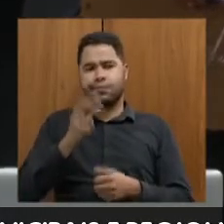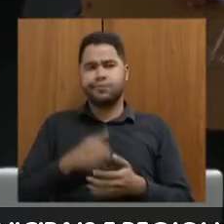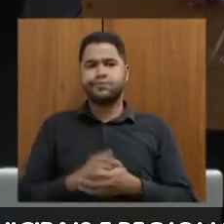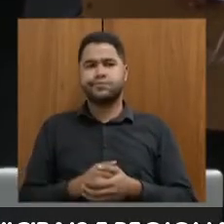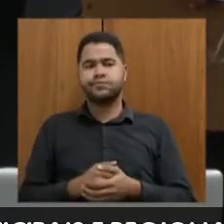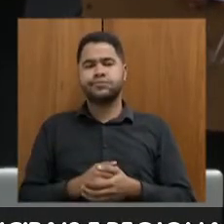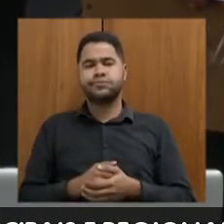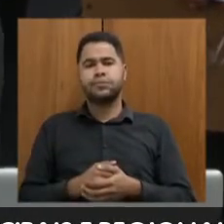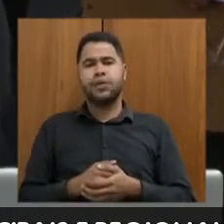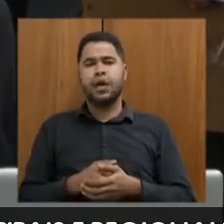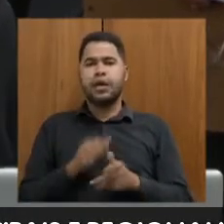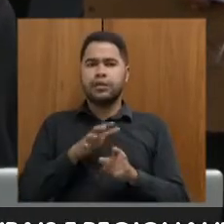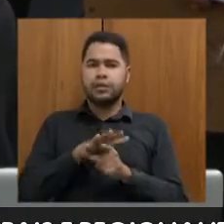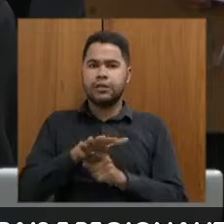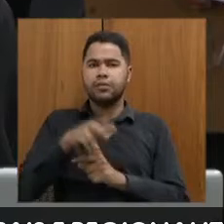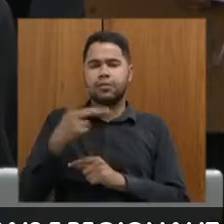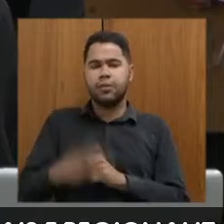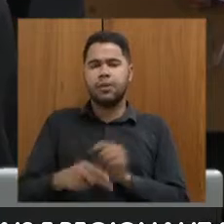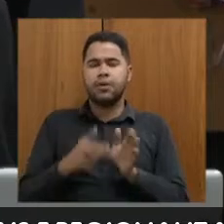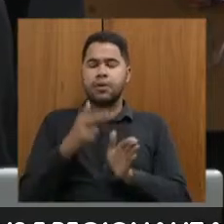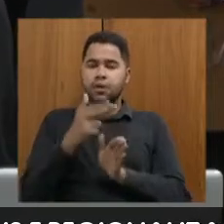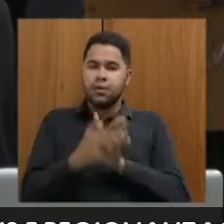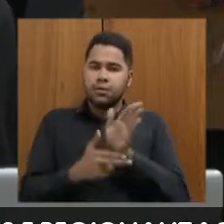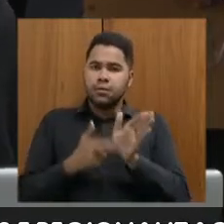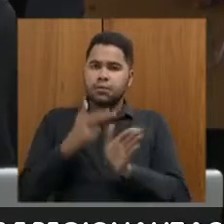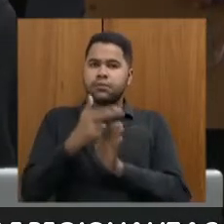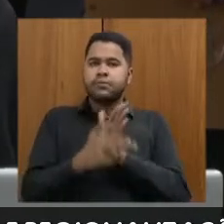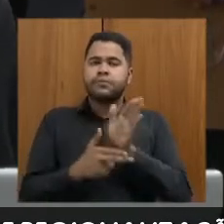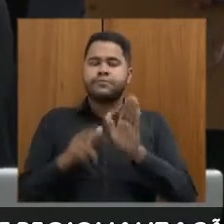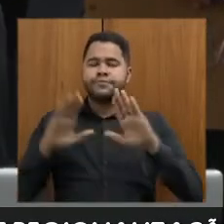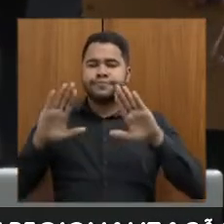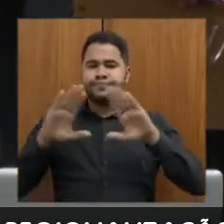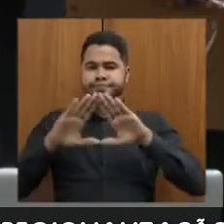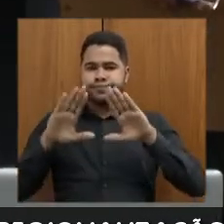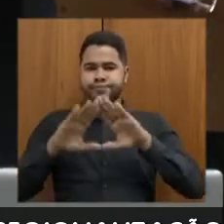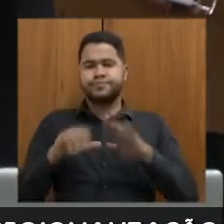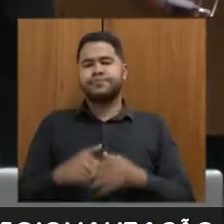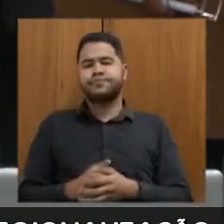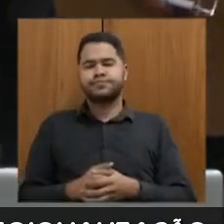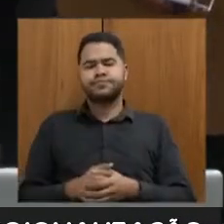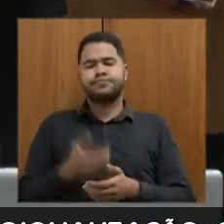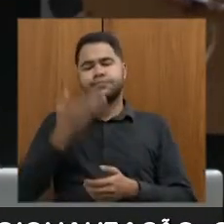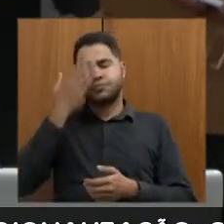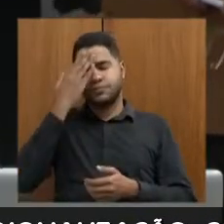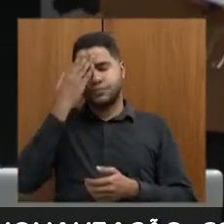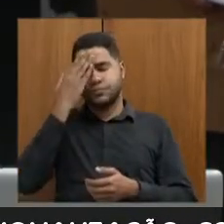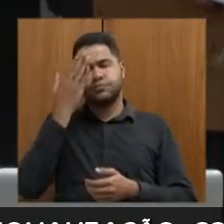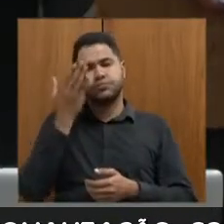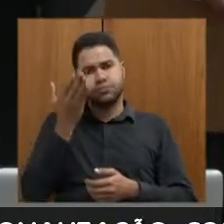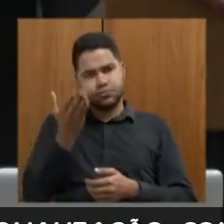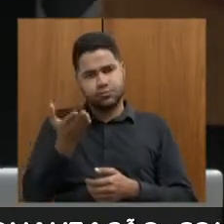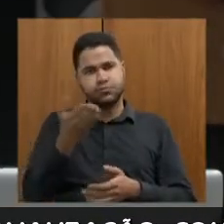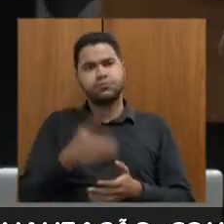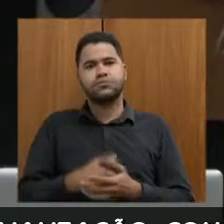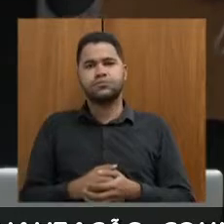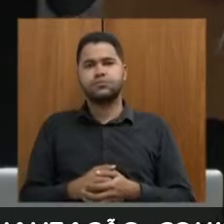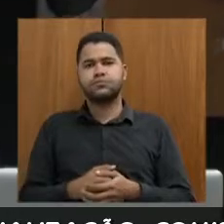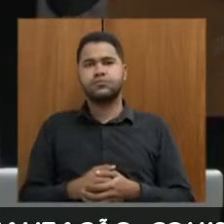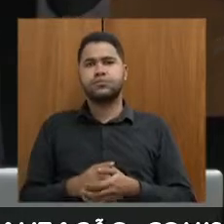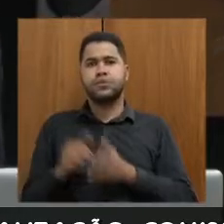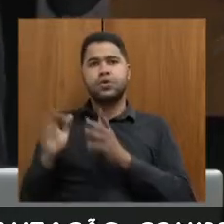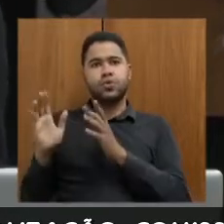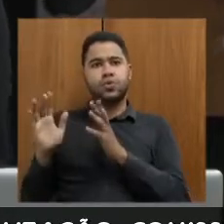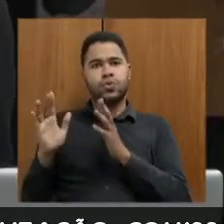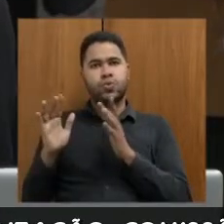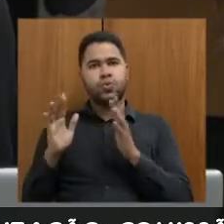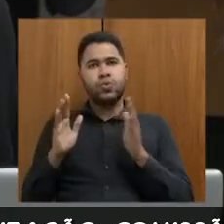as demandas da comissão de ferrovias da Assembleia Legislativa sabemos que vossa excelência passou por